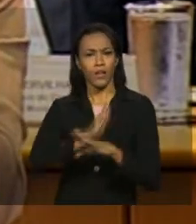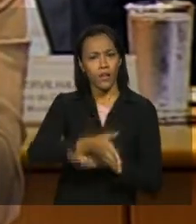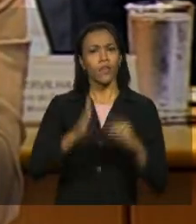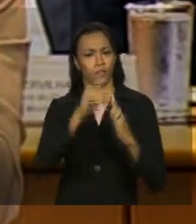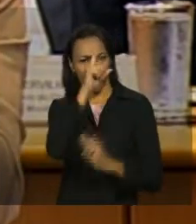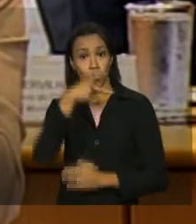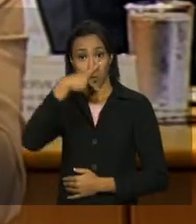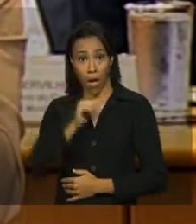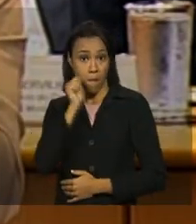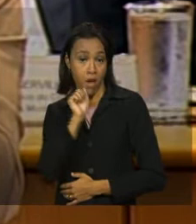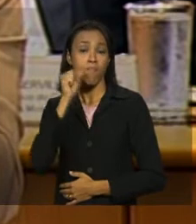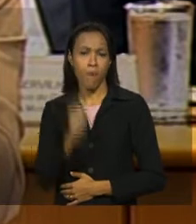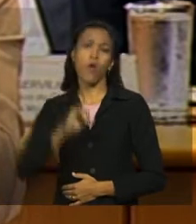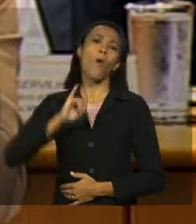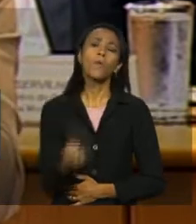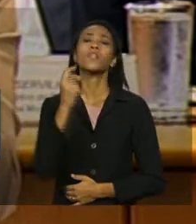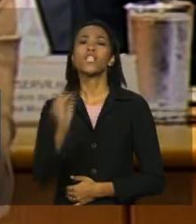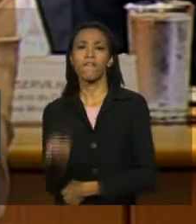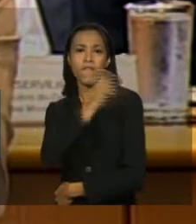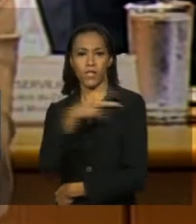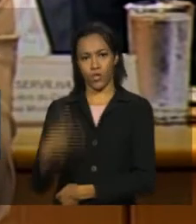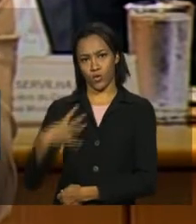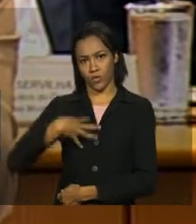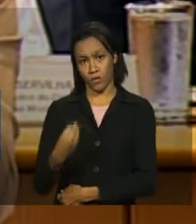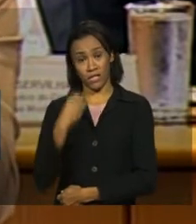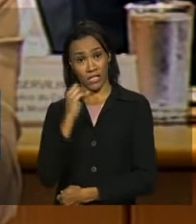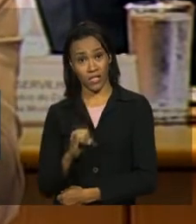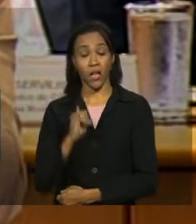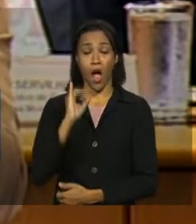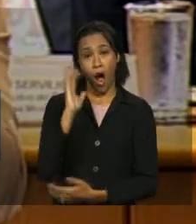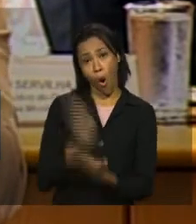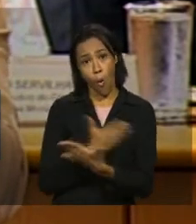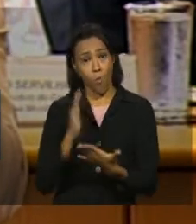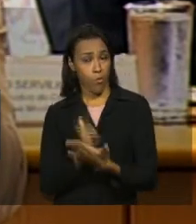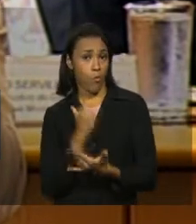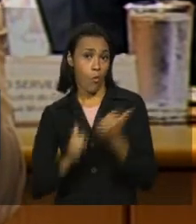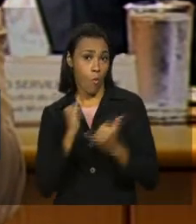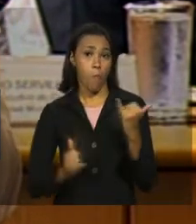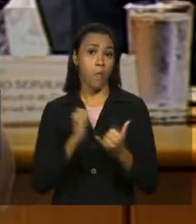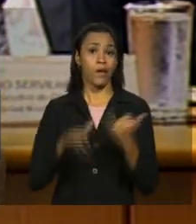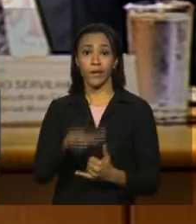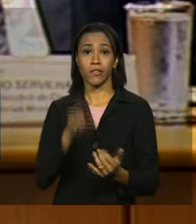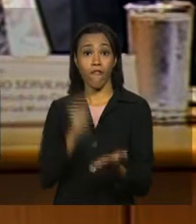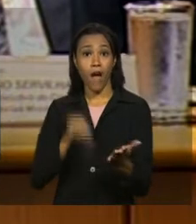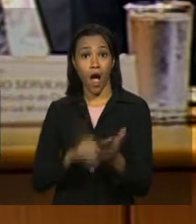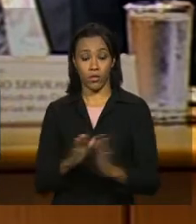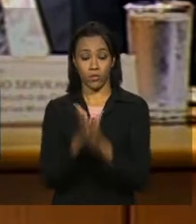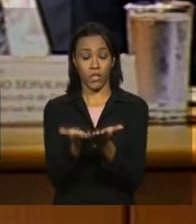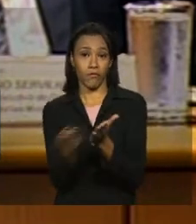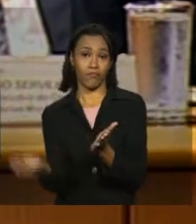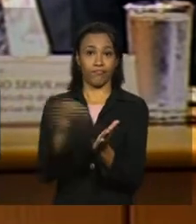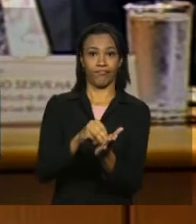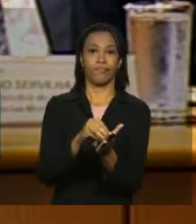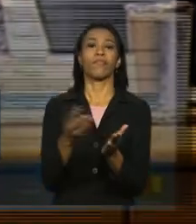pais terão oportunidade de vacinar seus filhos caso alguma criança não esteja com esquema completo para